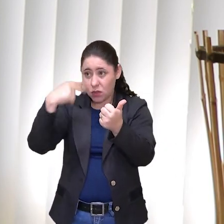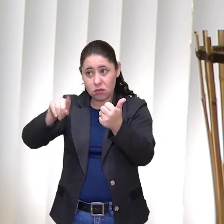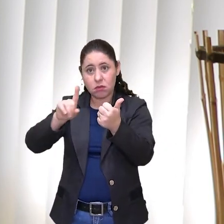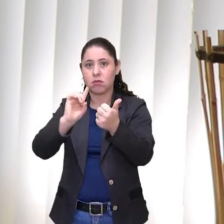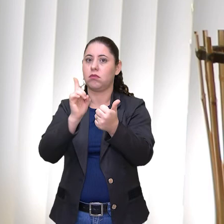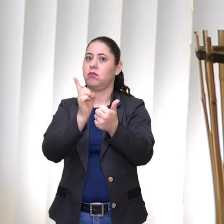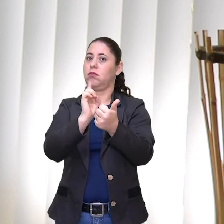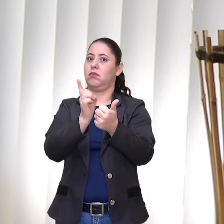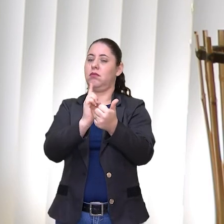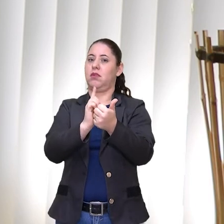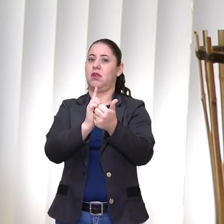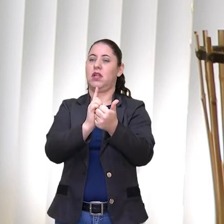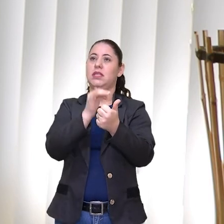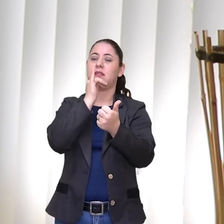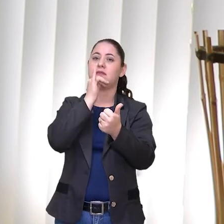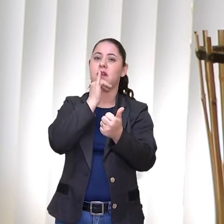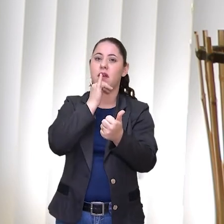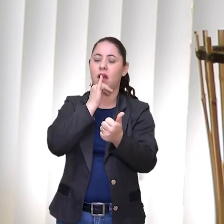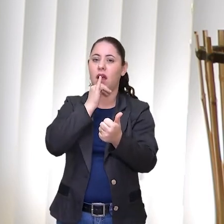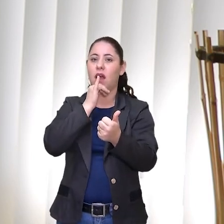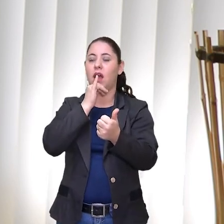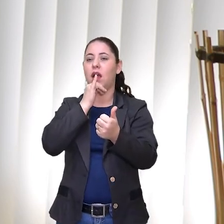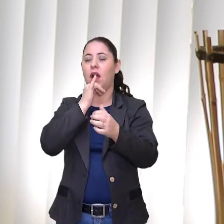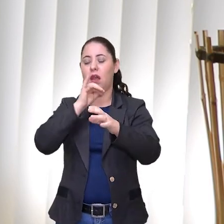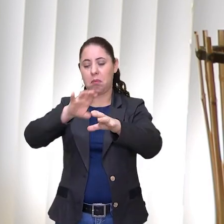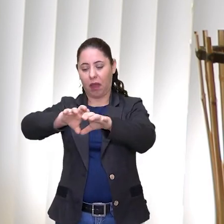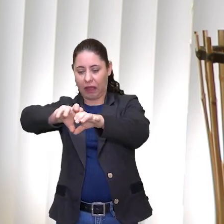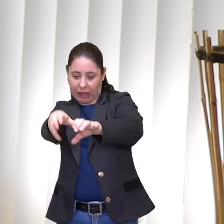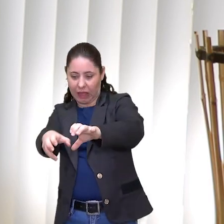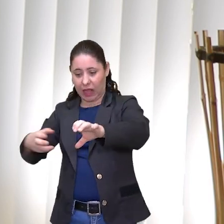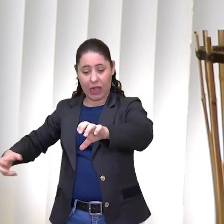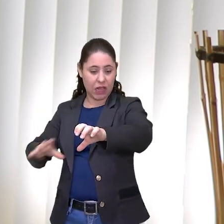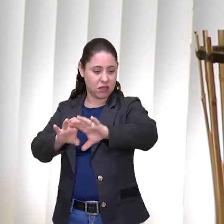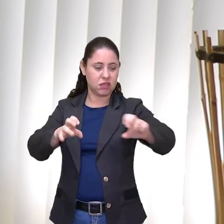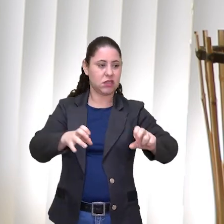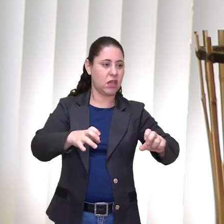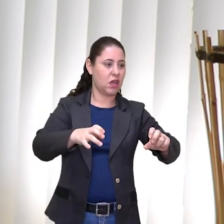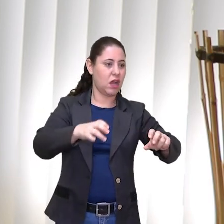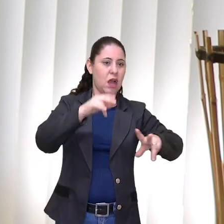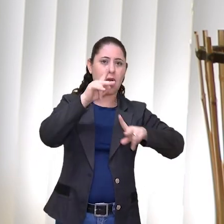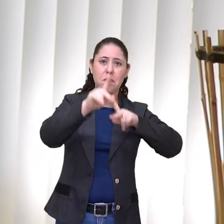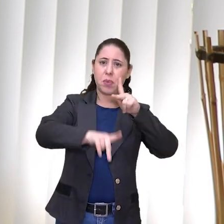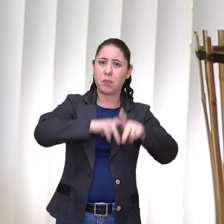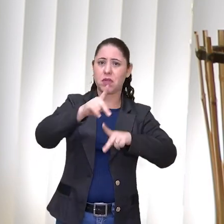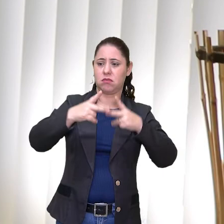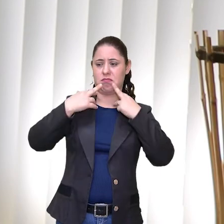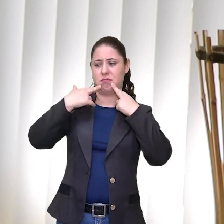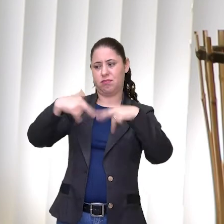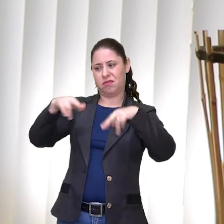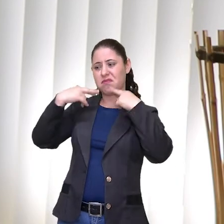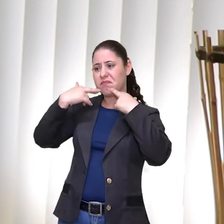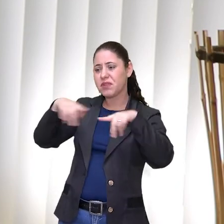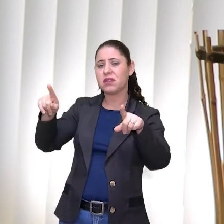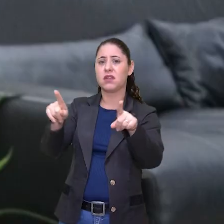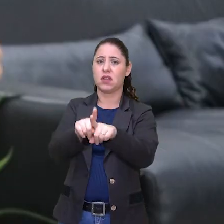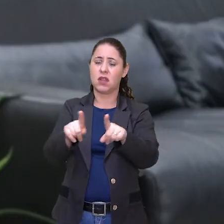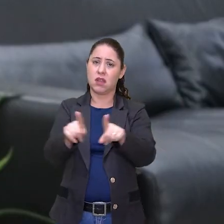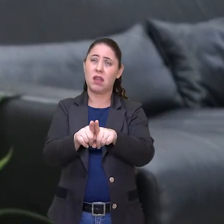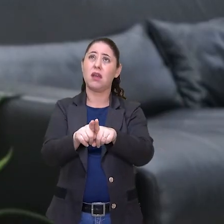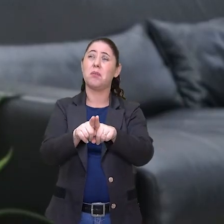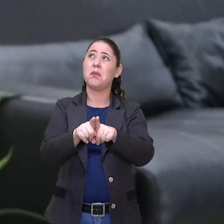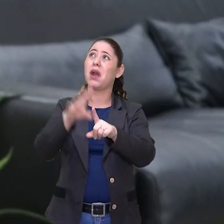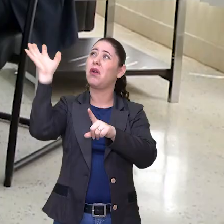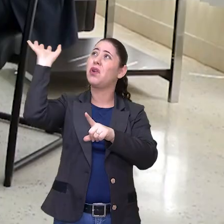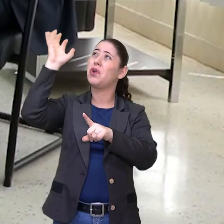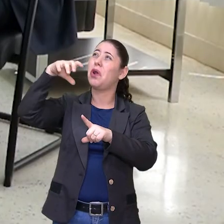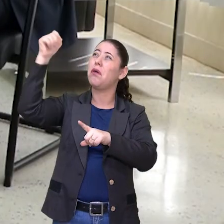para ninguém. O que acontece? O bem é depredado, partes são levadas, a população reclama, então há também um trabalho... A ação do